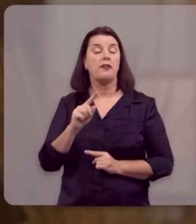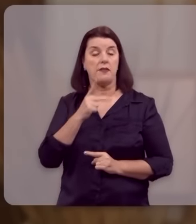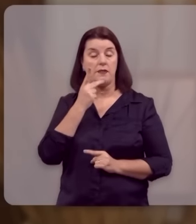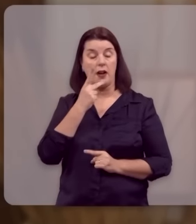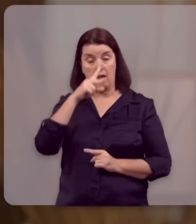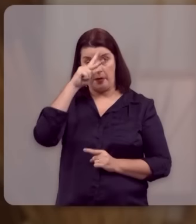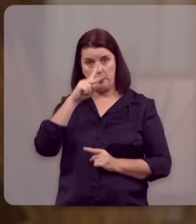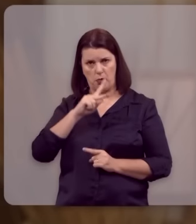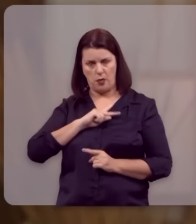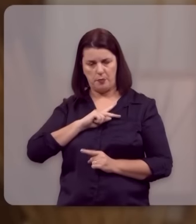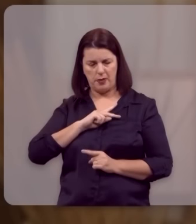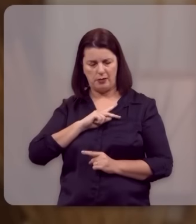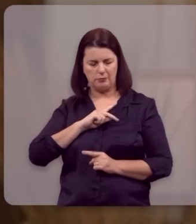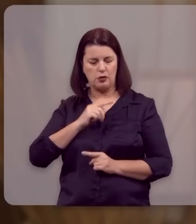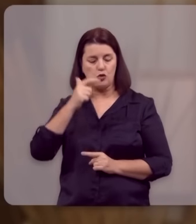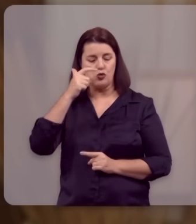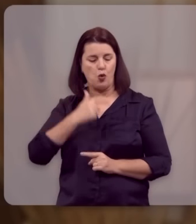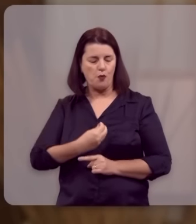mesma que ela é viva,